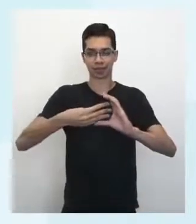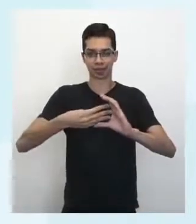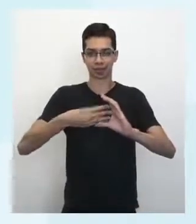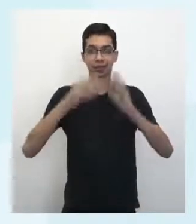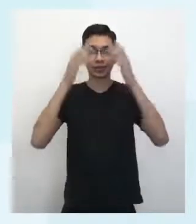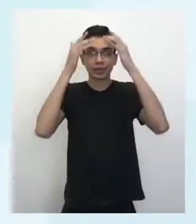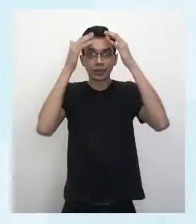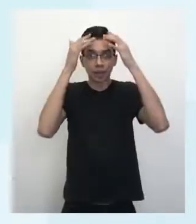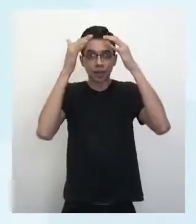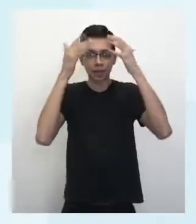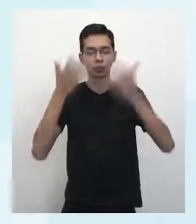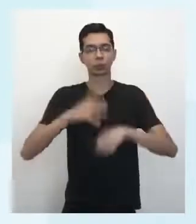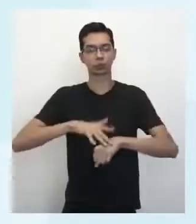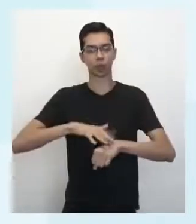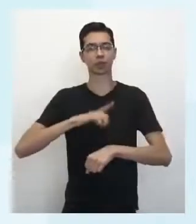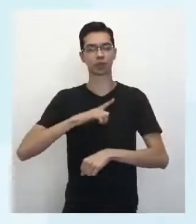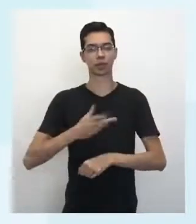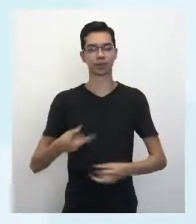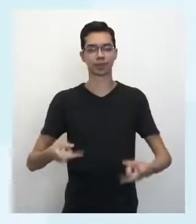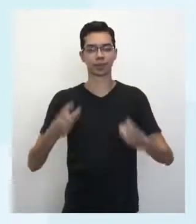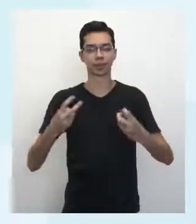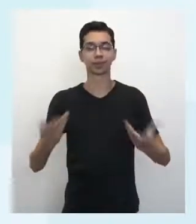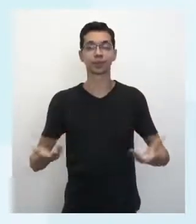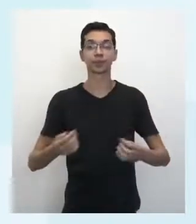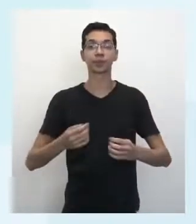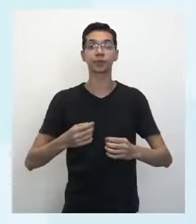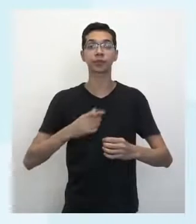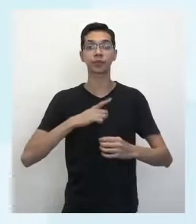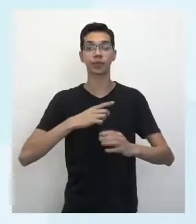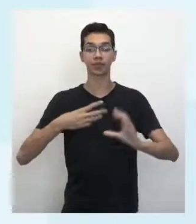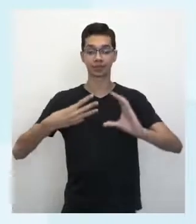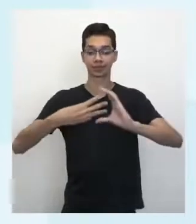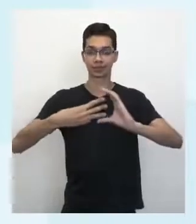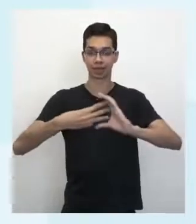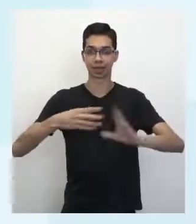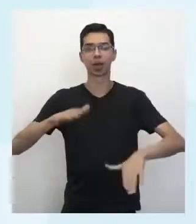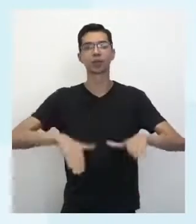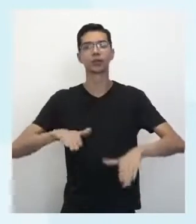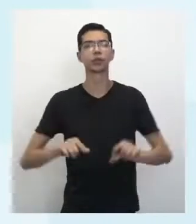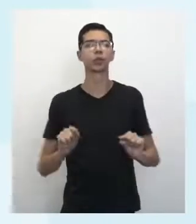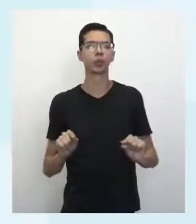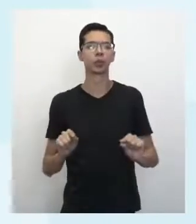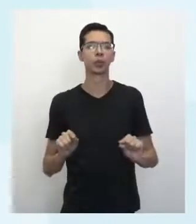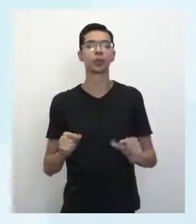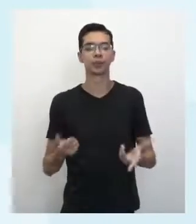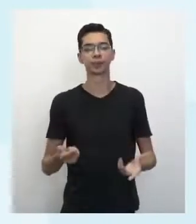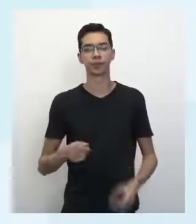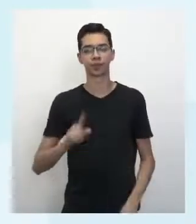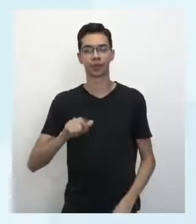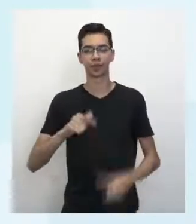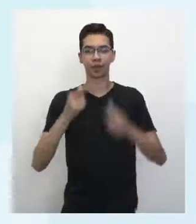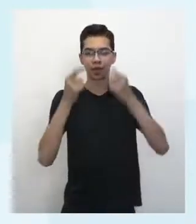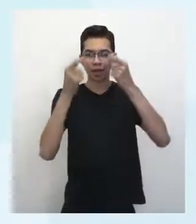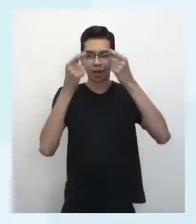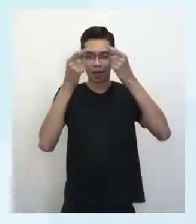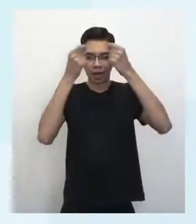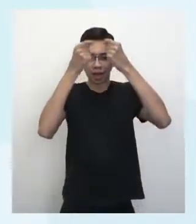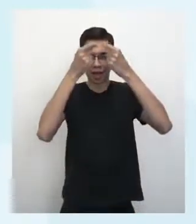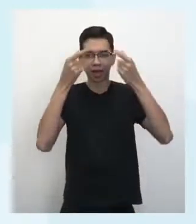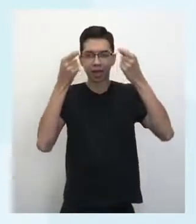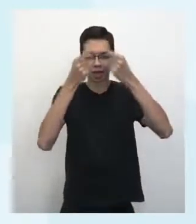uma determinada doença. Essas células, né, geralmente são células cancerosas, né, que apresentavam aí